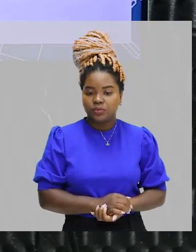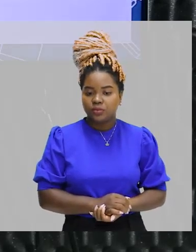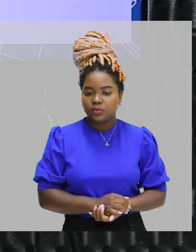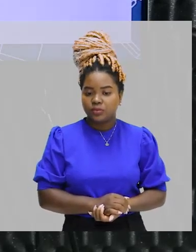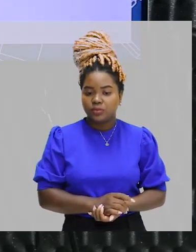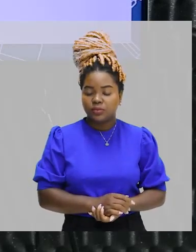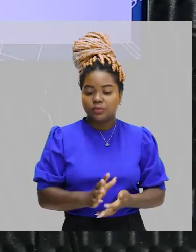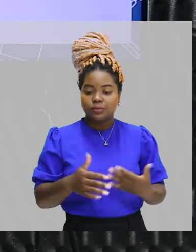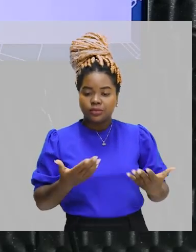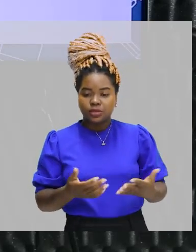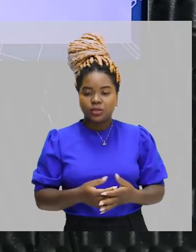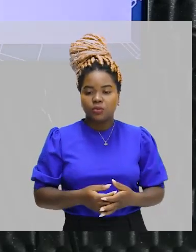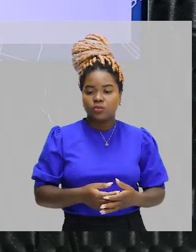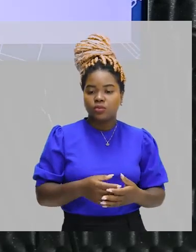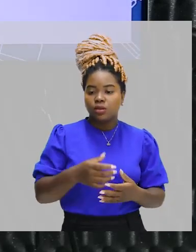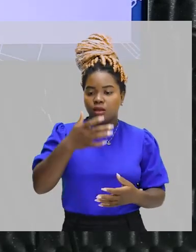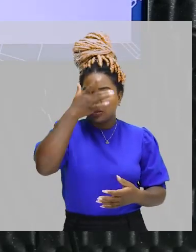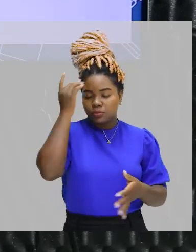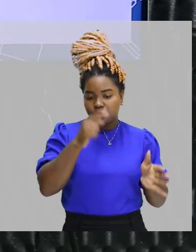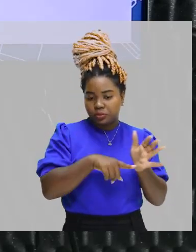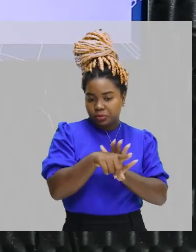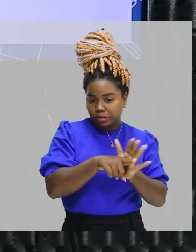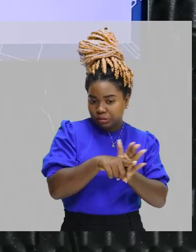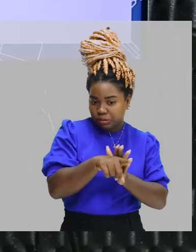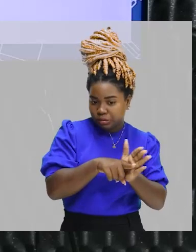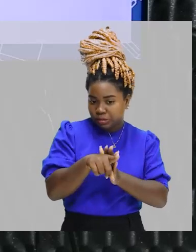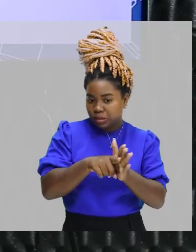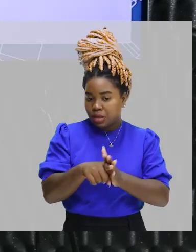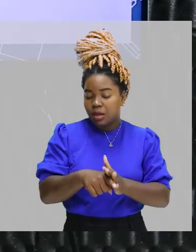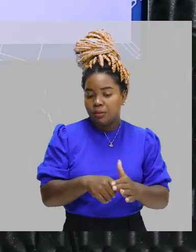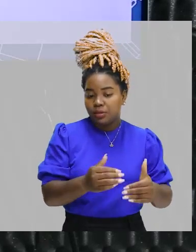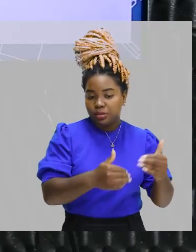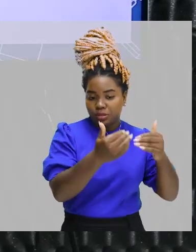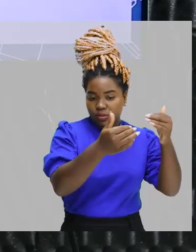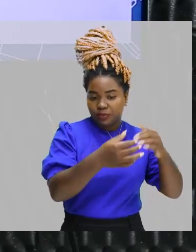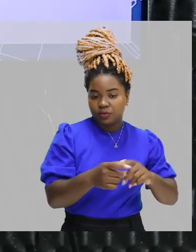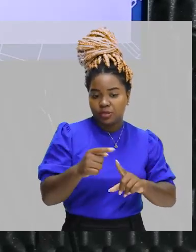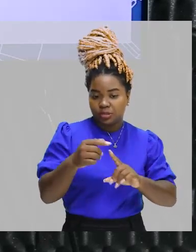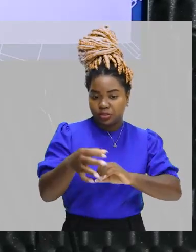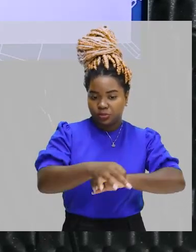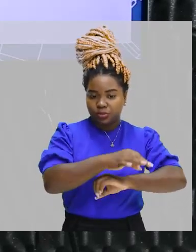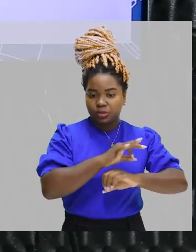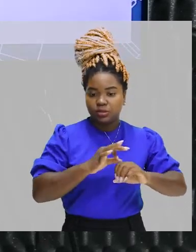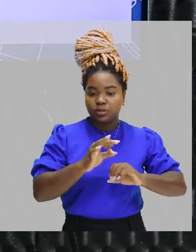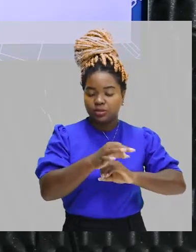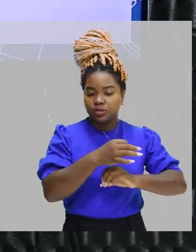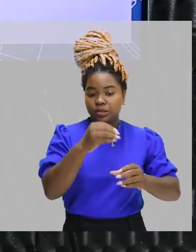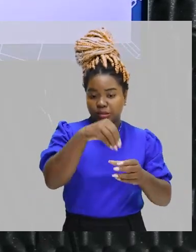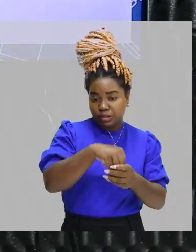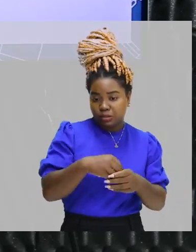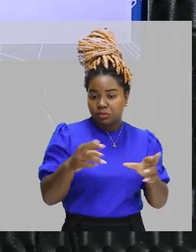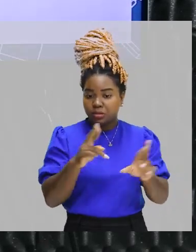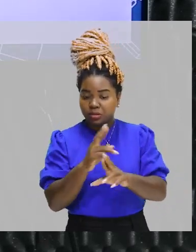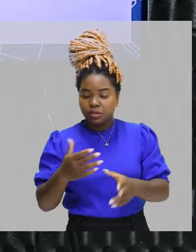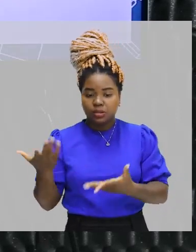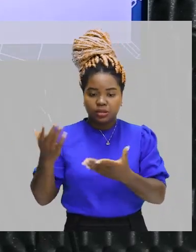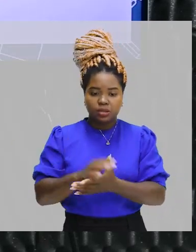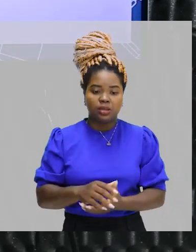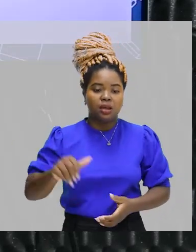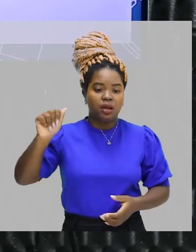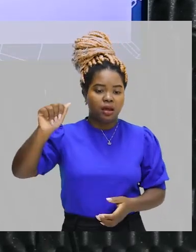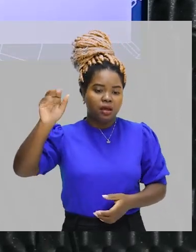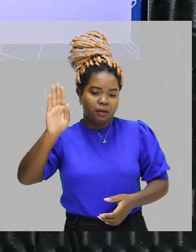responsável, um dos responsáveis pela evolução desses modelos atômicos, tá certo? Dentre esses que estão aqui, nós temos o Millikan,